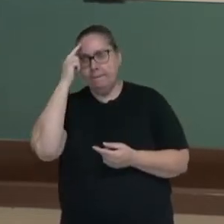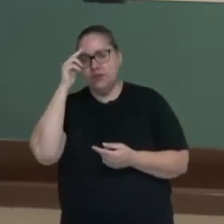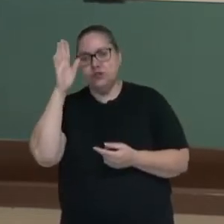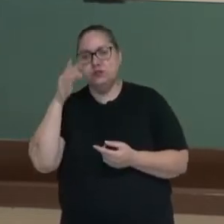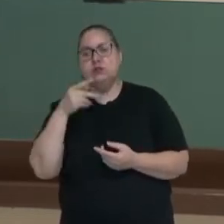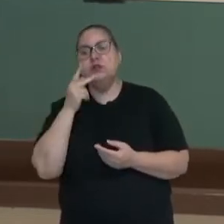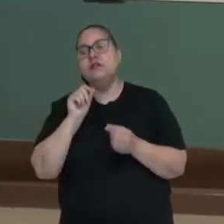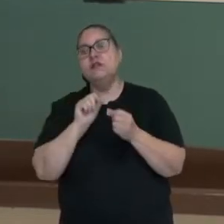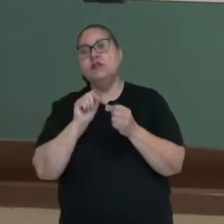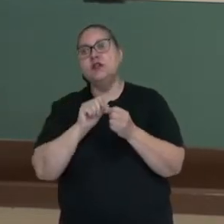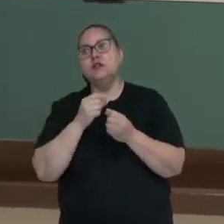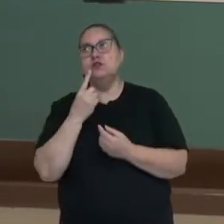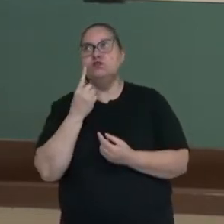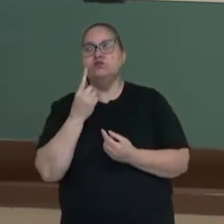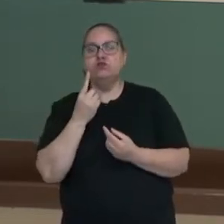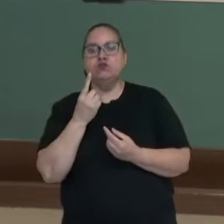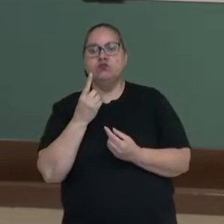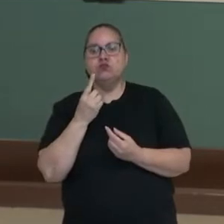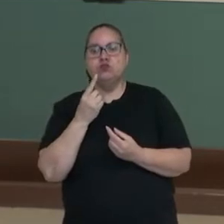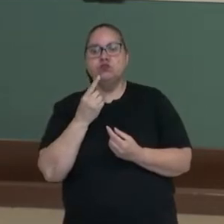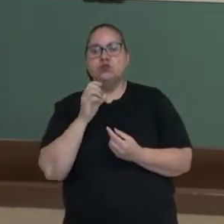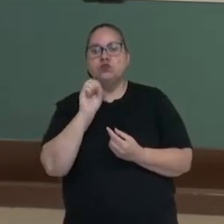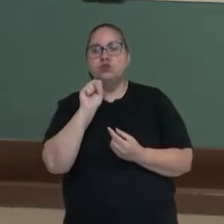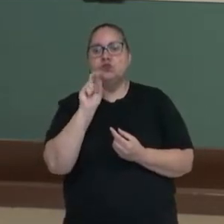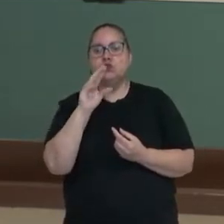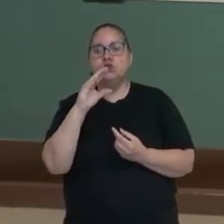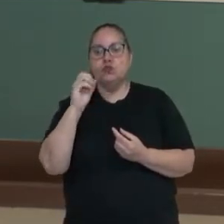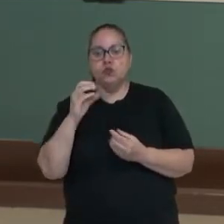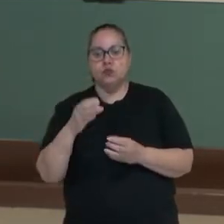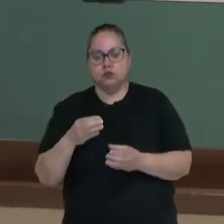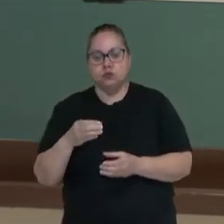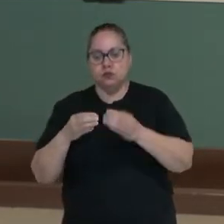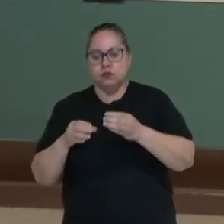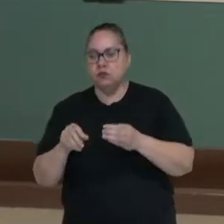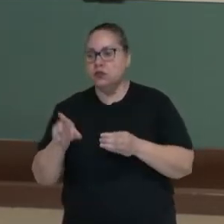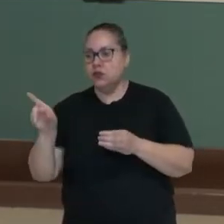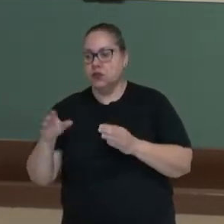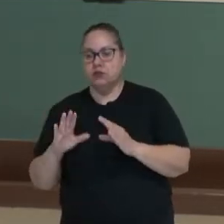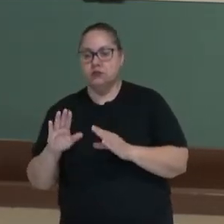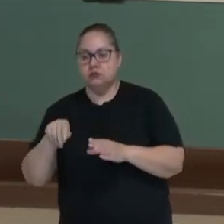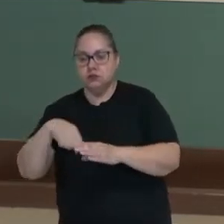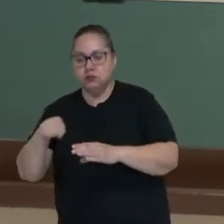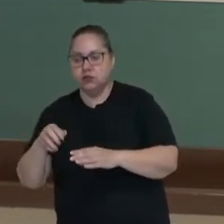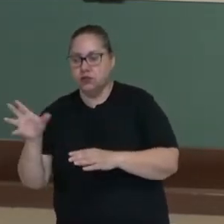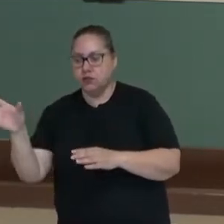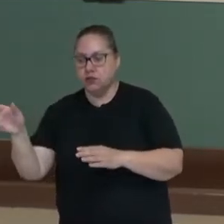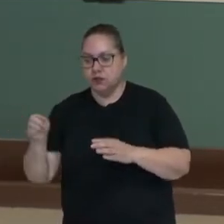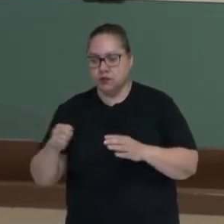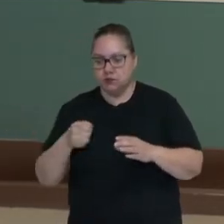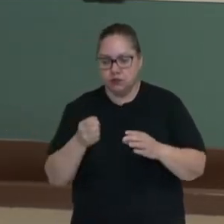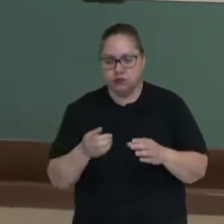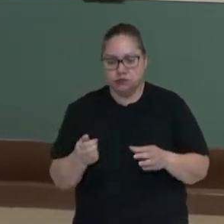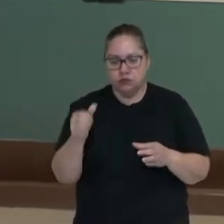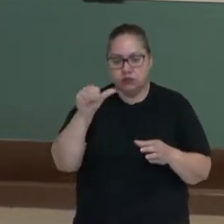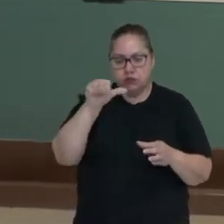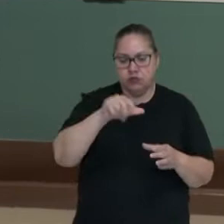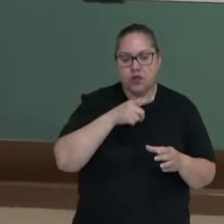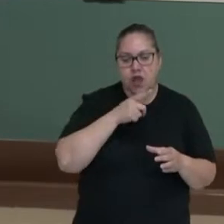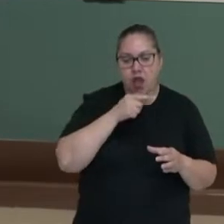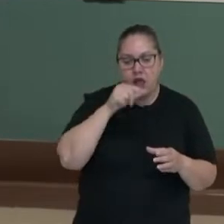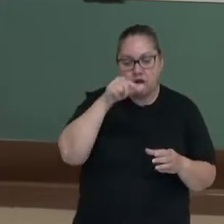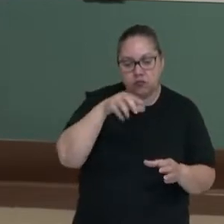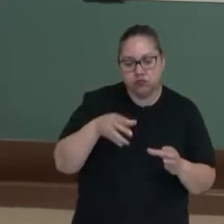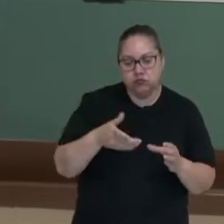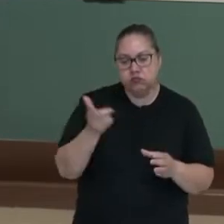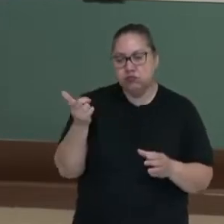você faz um suco. Vai lá na cozinha, pega uma jarra e enche de água. E